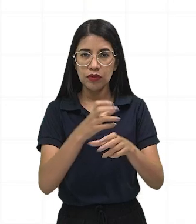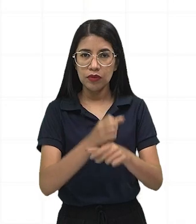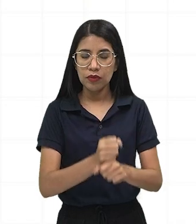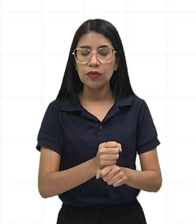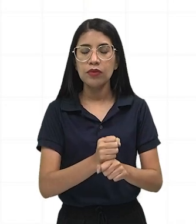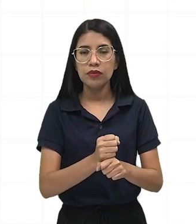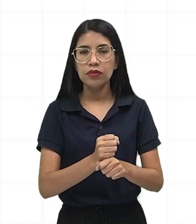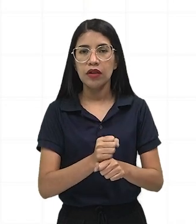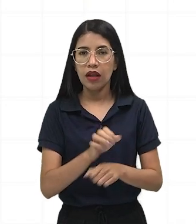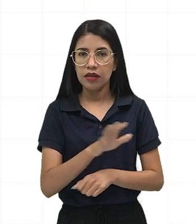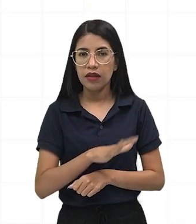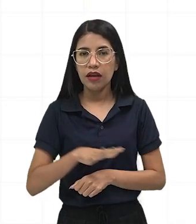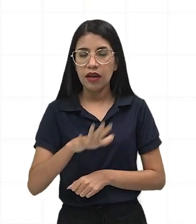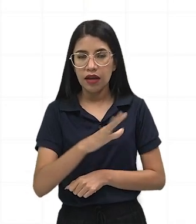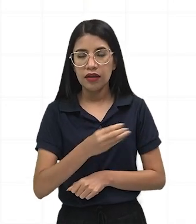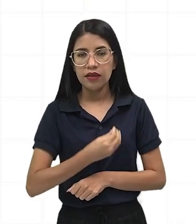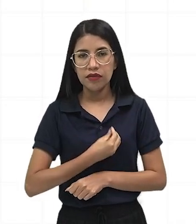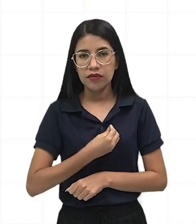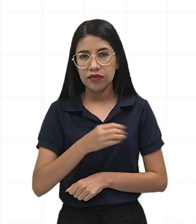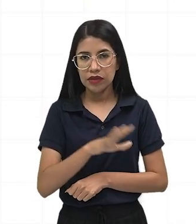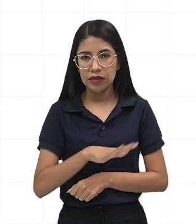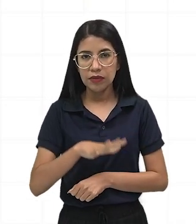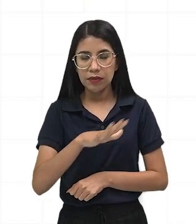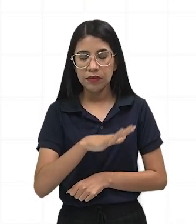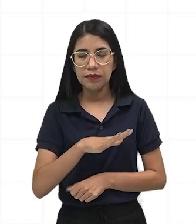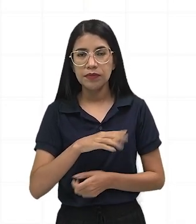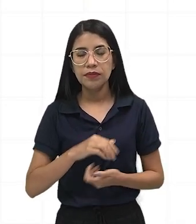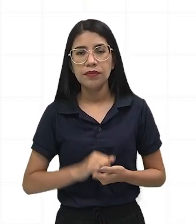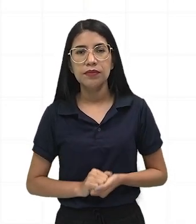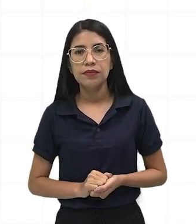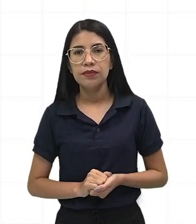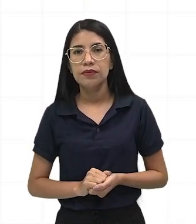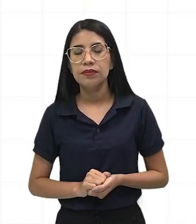são todos os